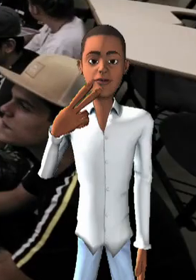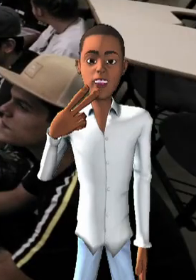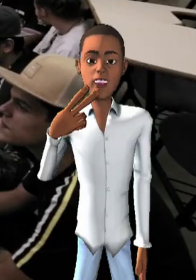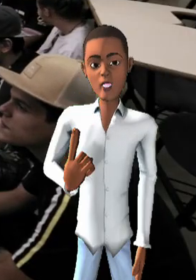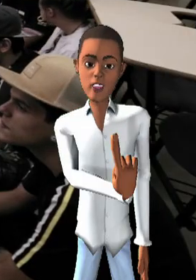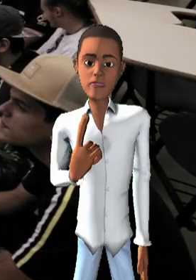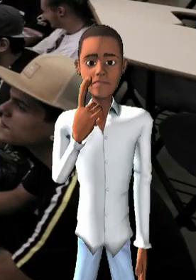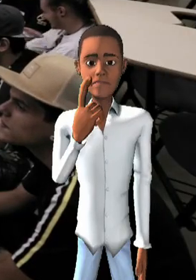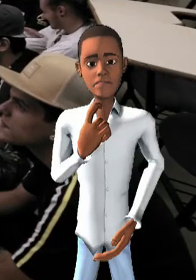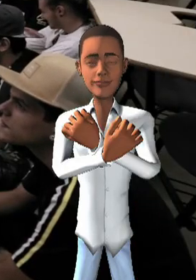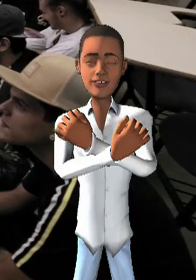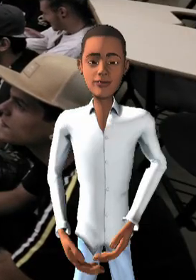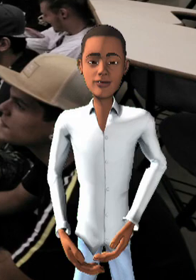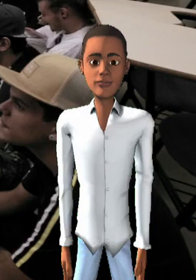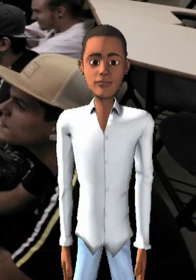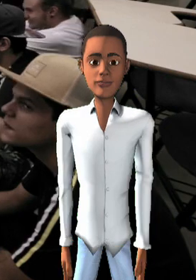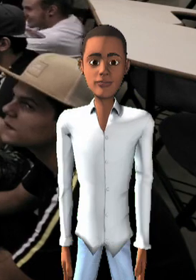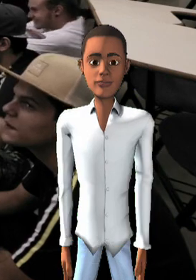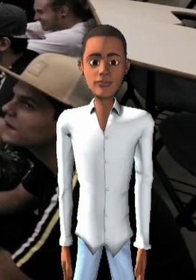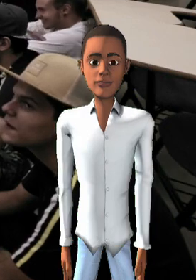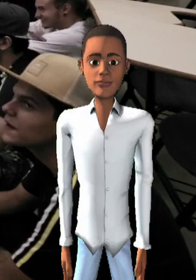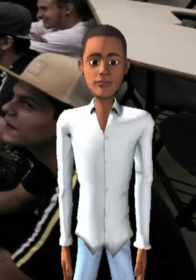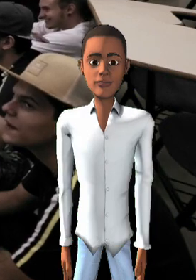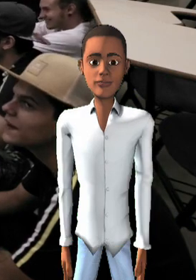gente falou que a gente vai chorar, se abraçar.